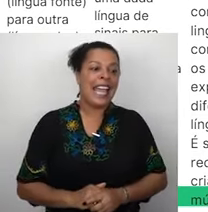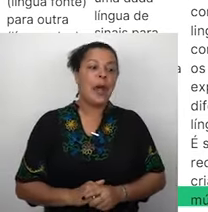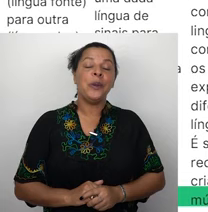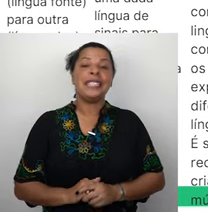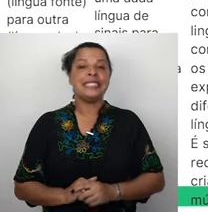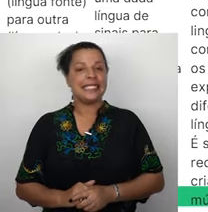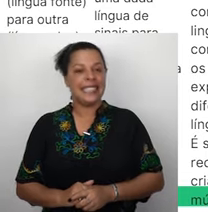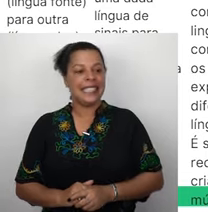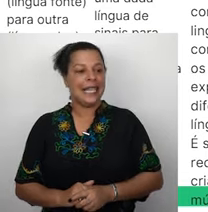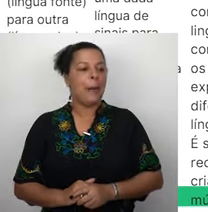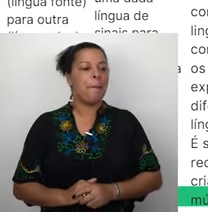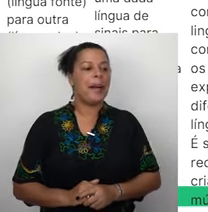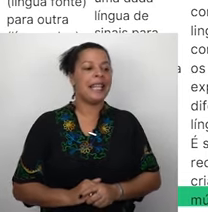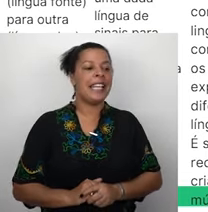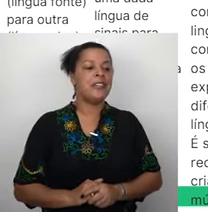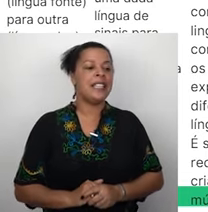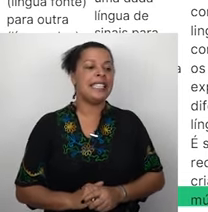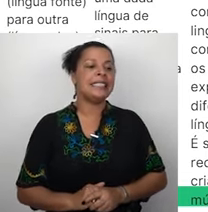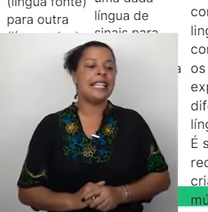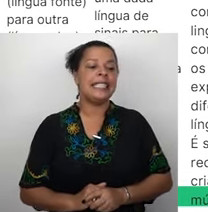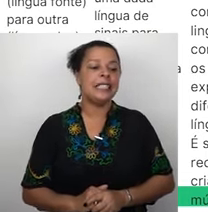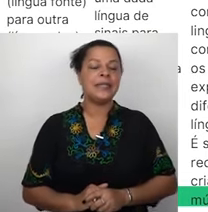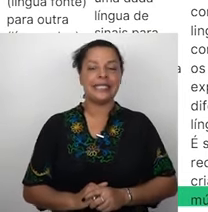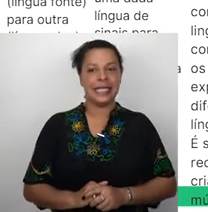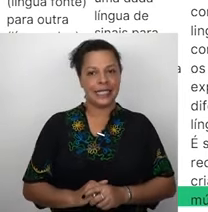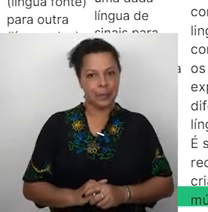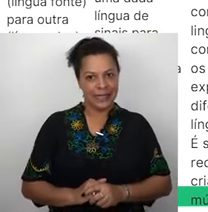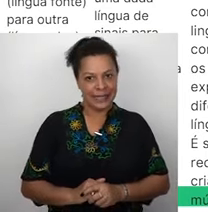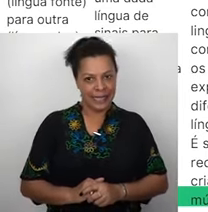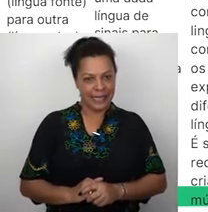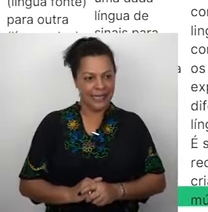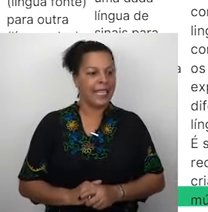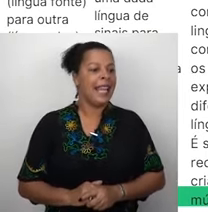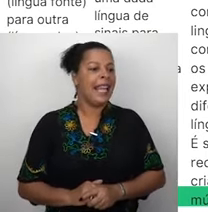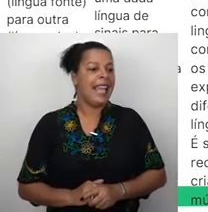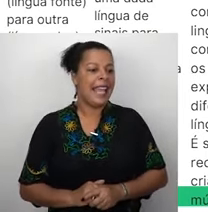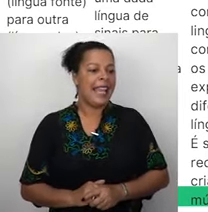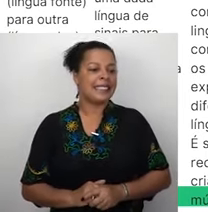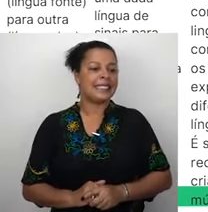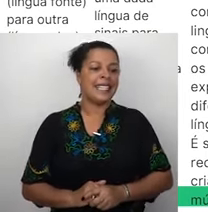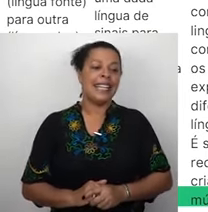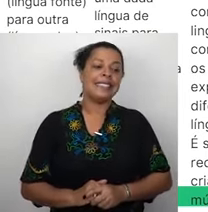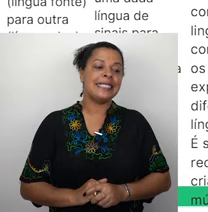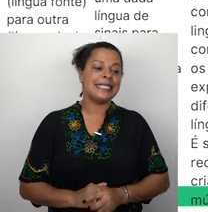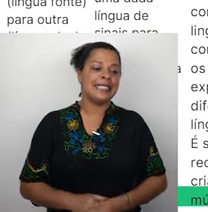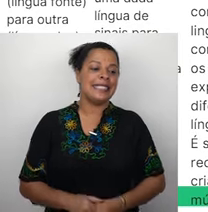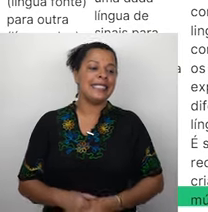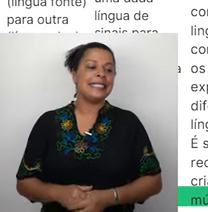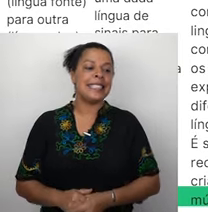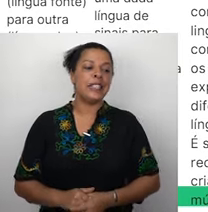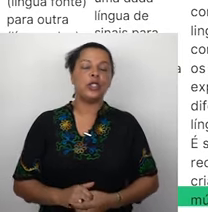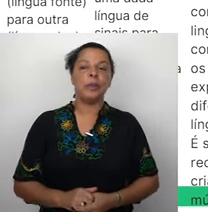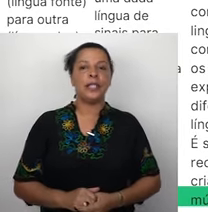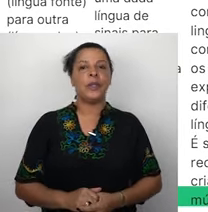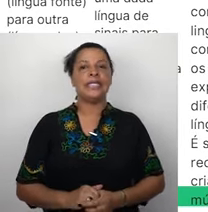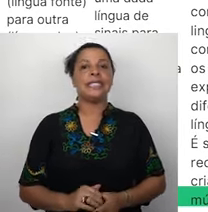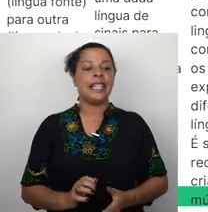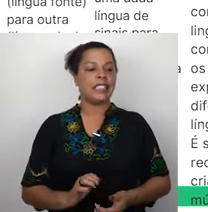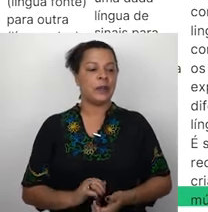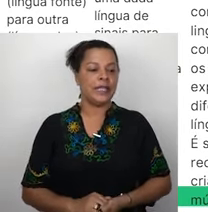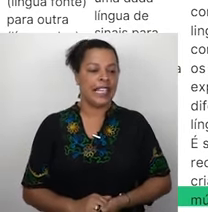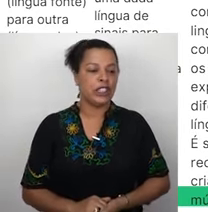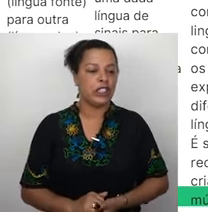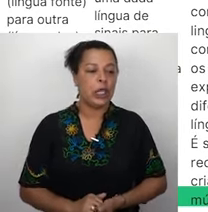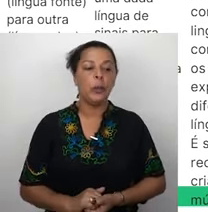LSB é outra sigla para referir-se à língua de sinais brasileira. Esta sigla segue os